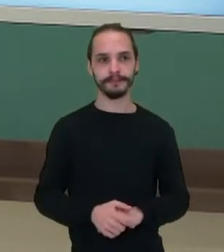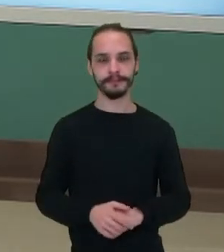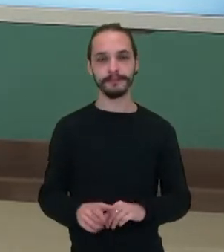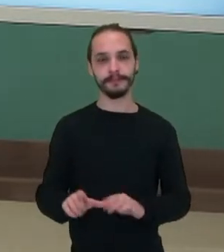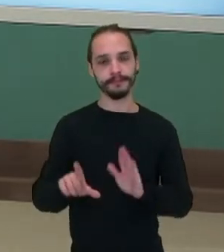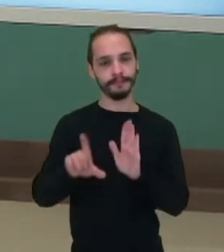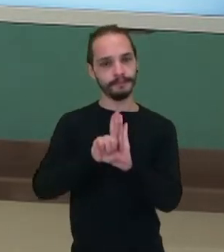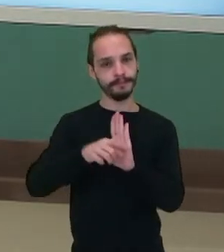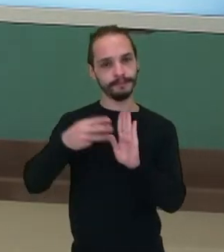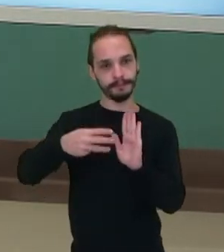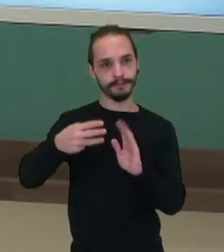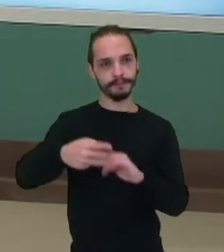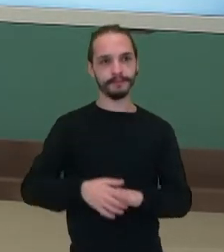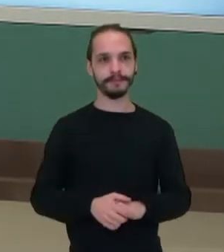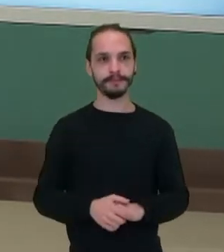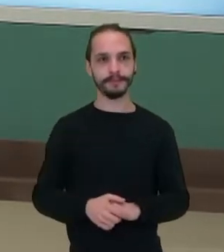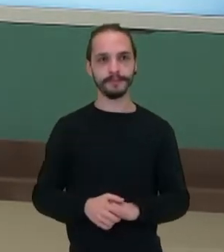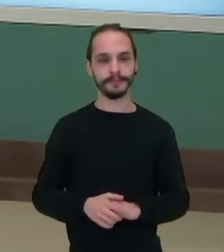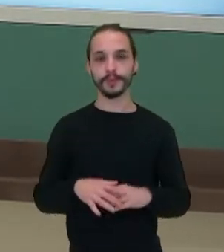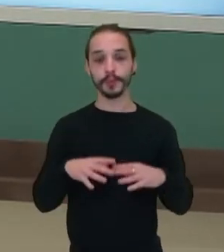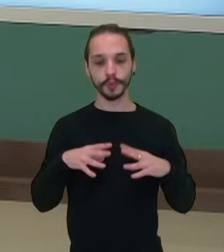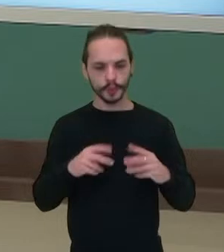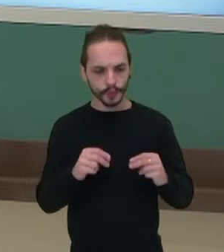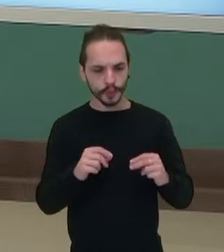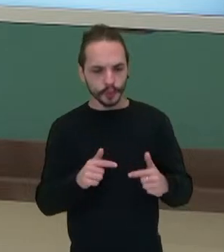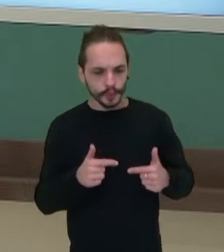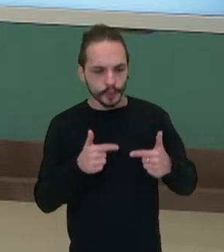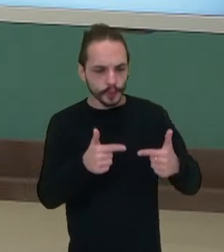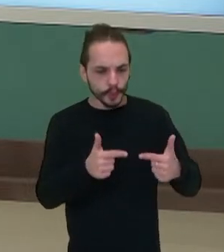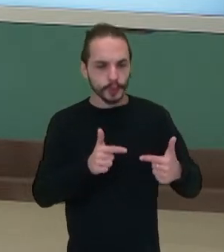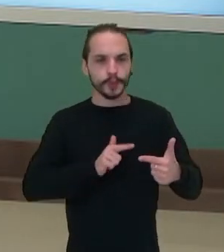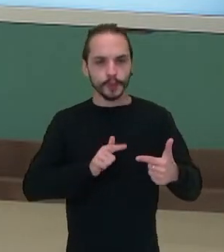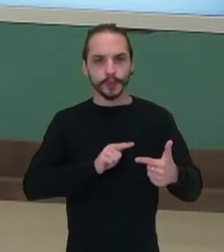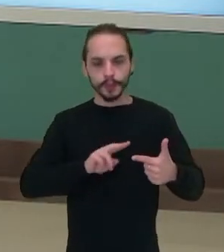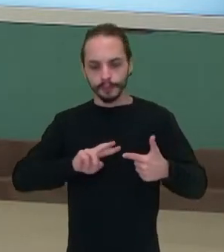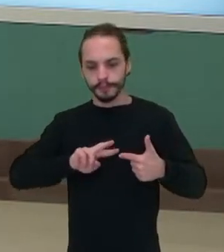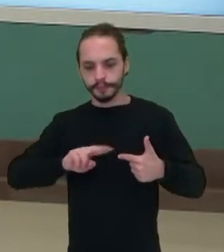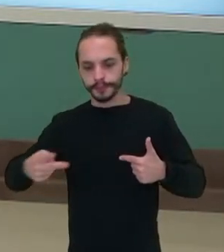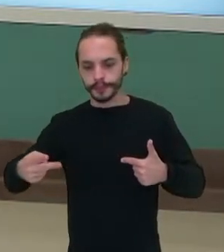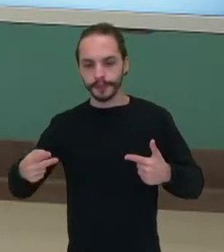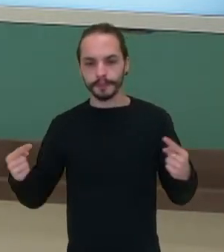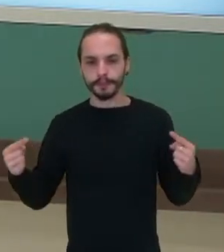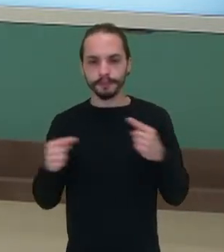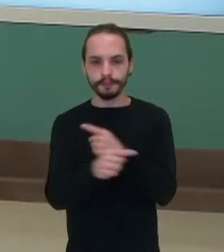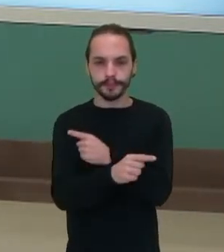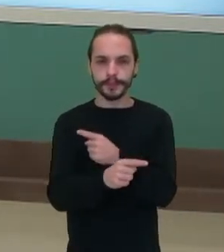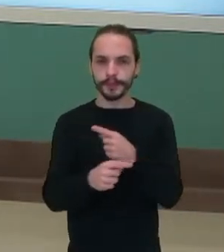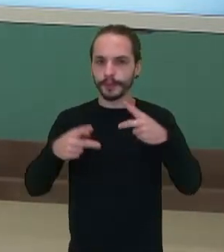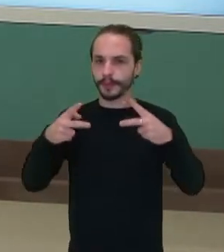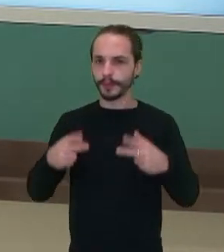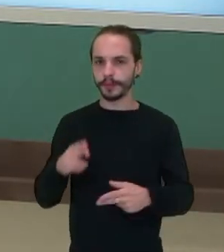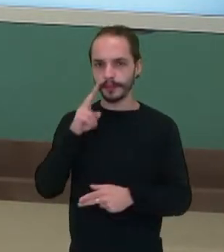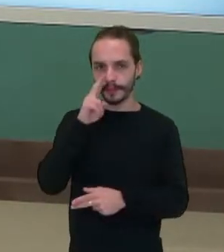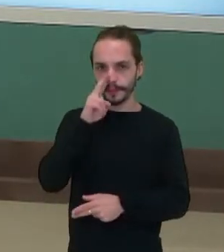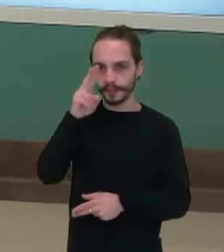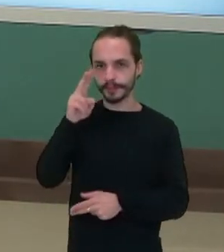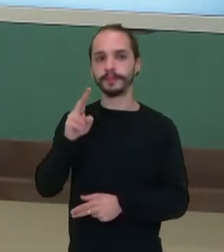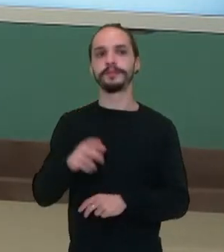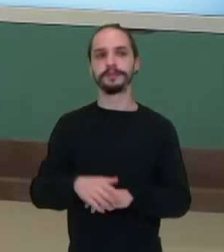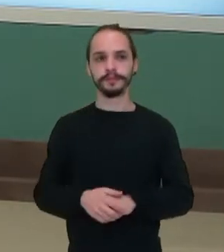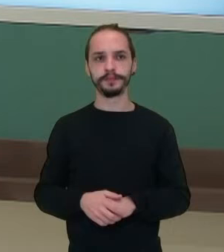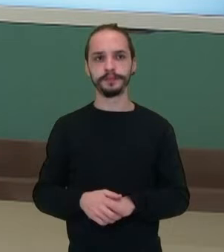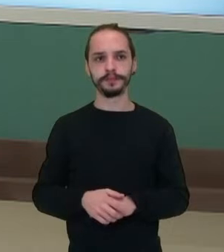ou terceira lei, a toda ação há sempre uma reação oposta e de igual intensidade. As